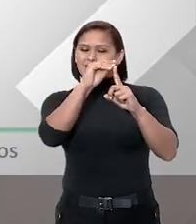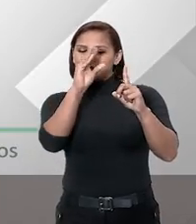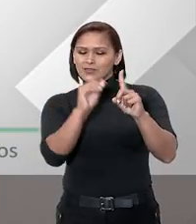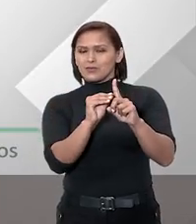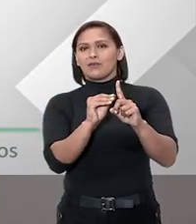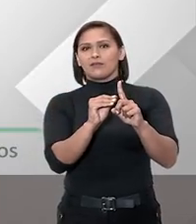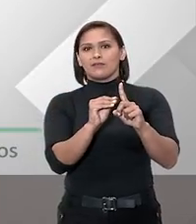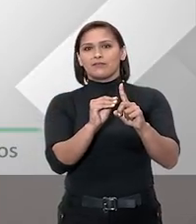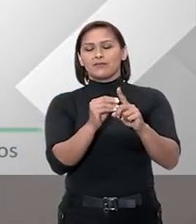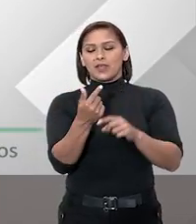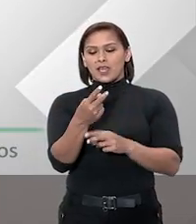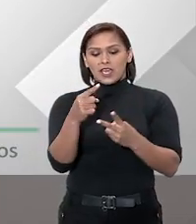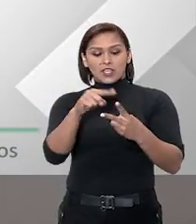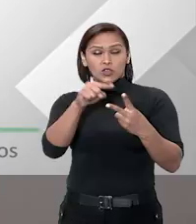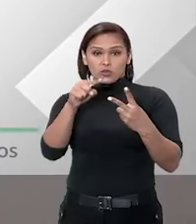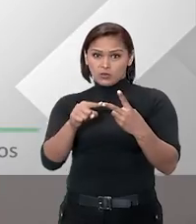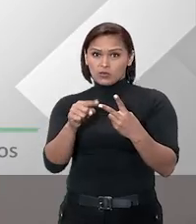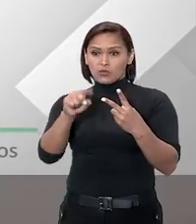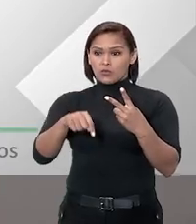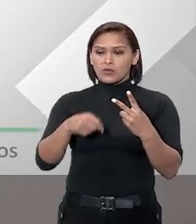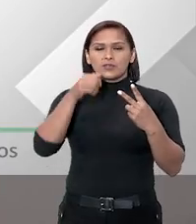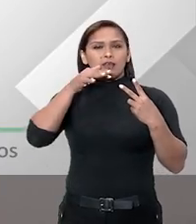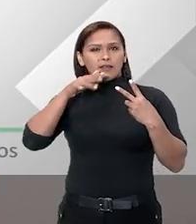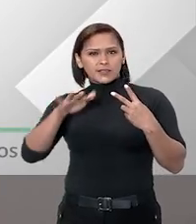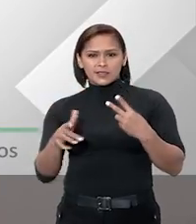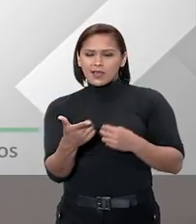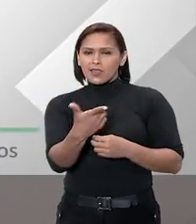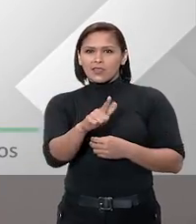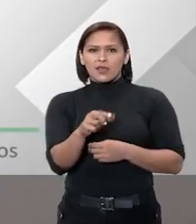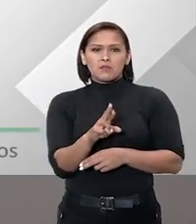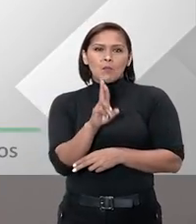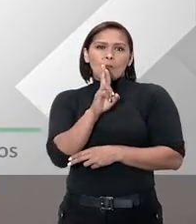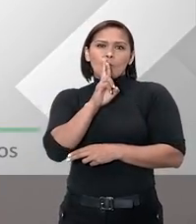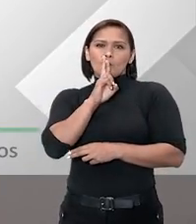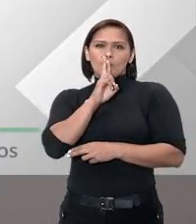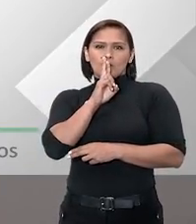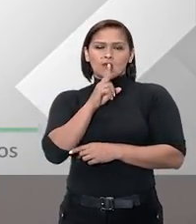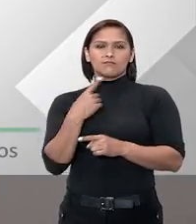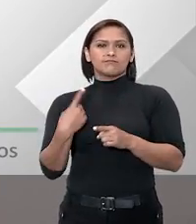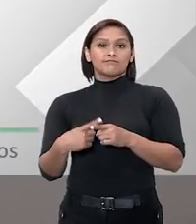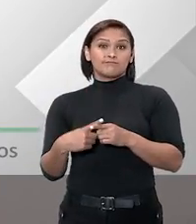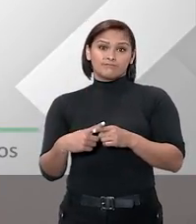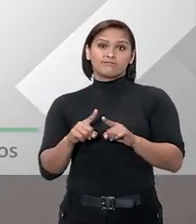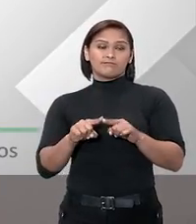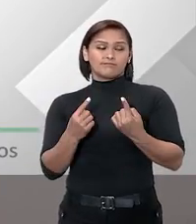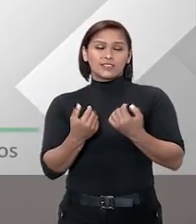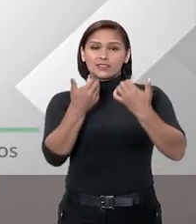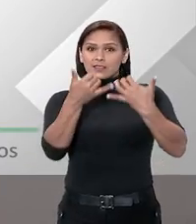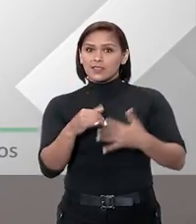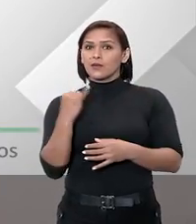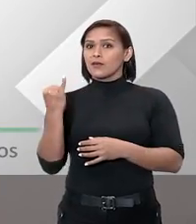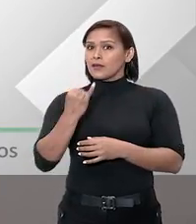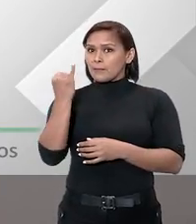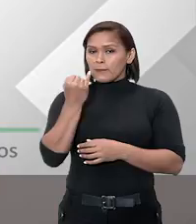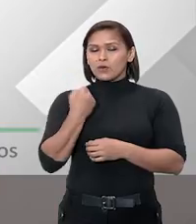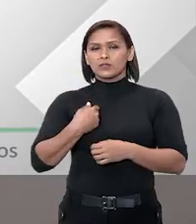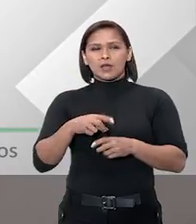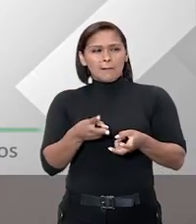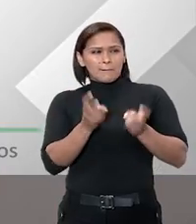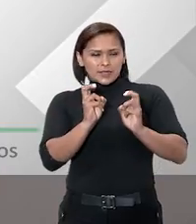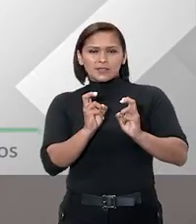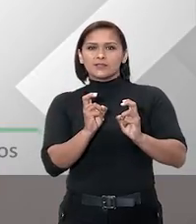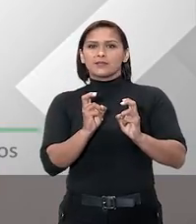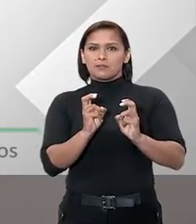sexual. Em 2 delas, as crianças não falaram nada. Então, é importante